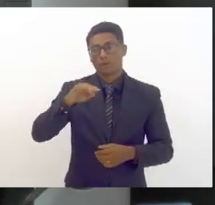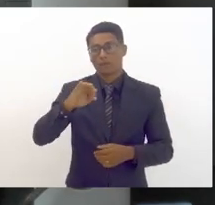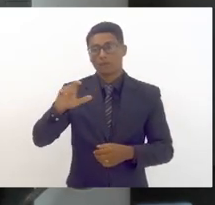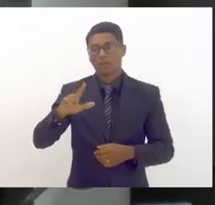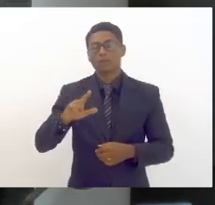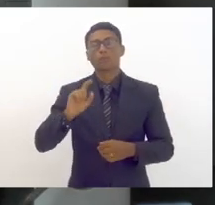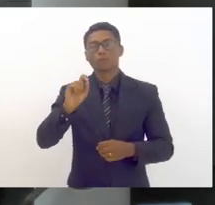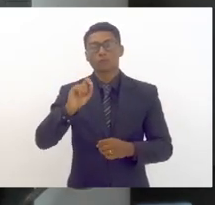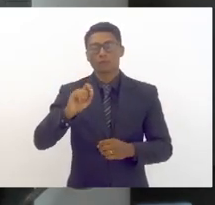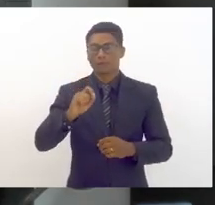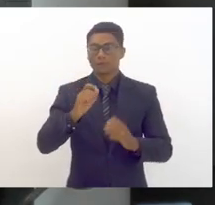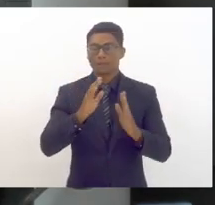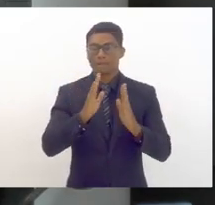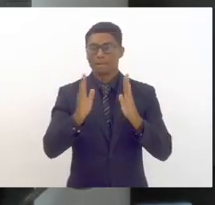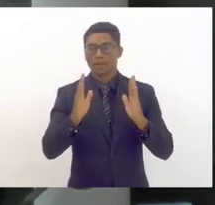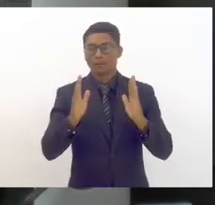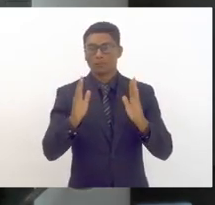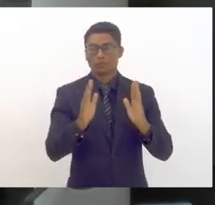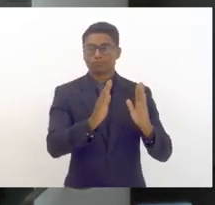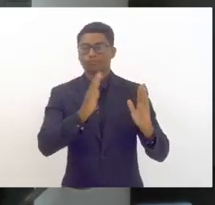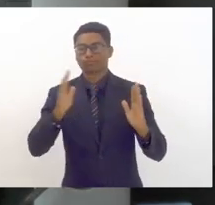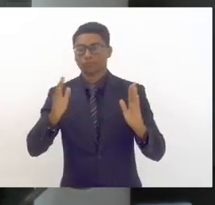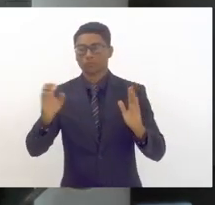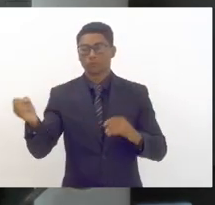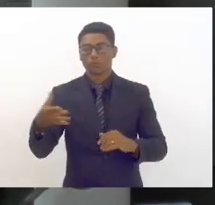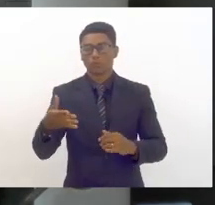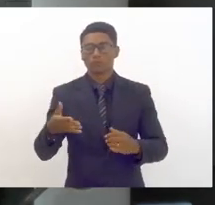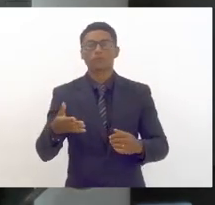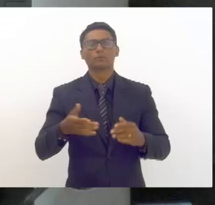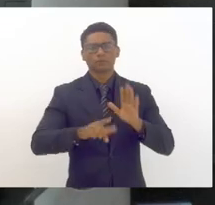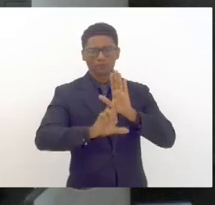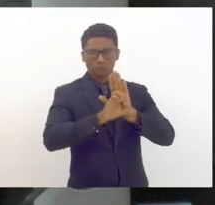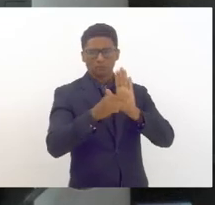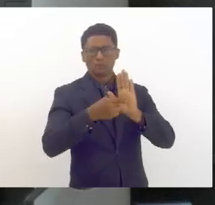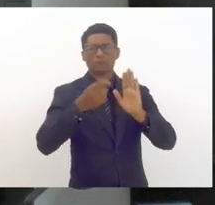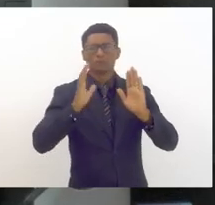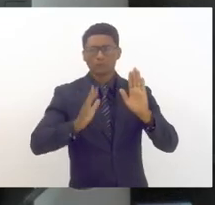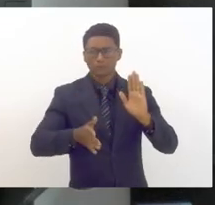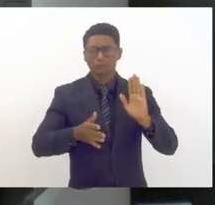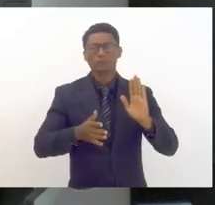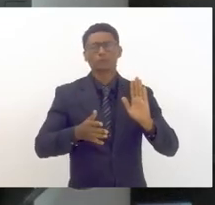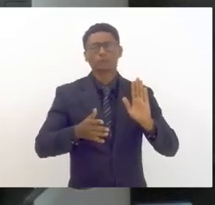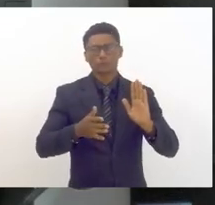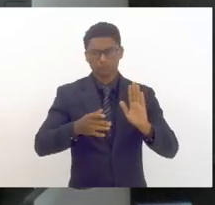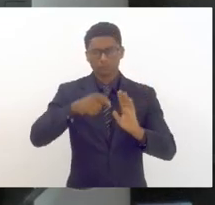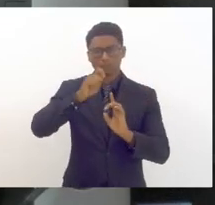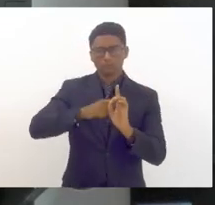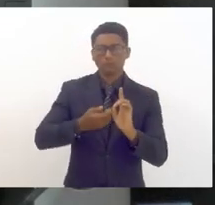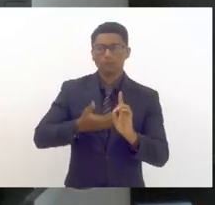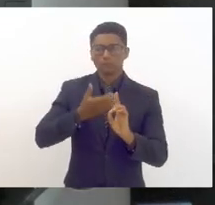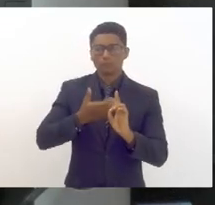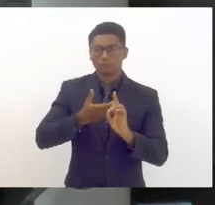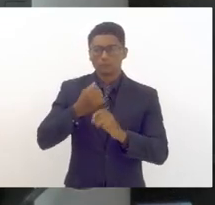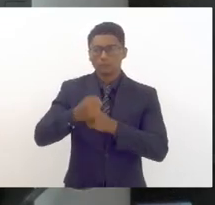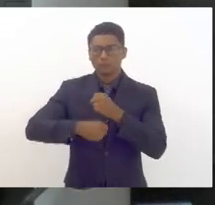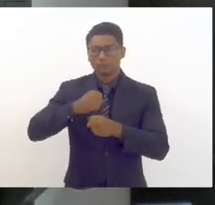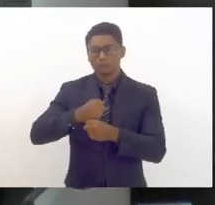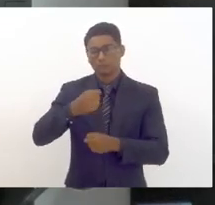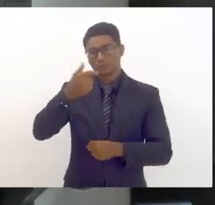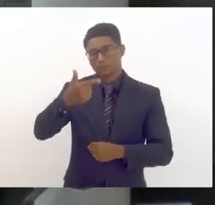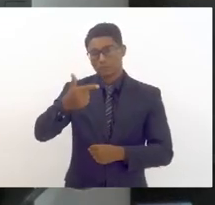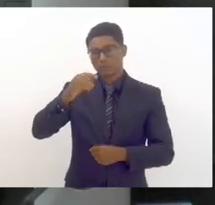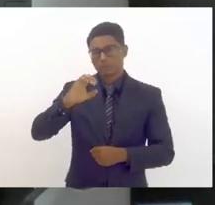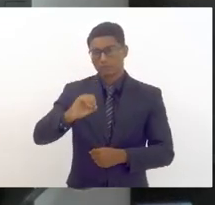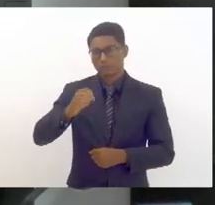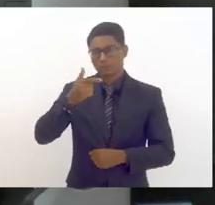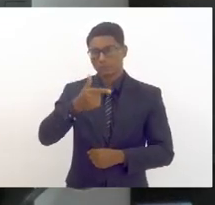outubro. A nossa lei já estava, não é, também tramitando e deu esse prazo até dezembro de 2022. E as